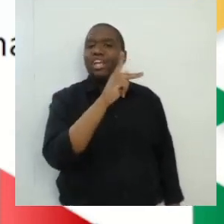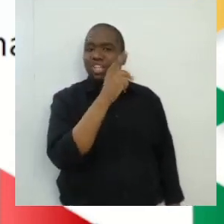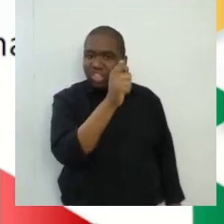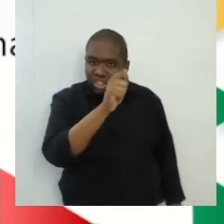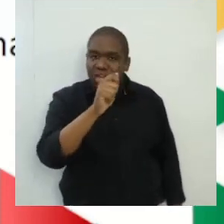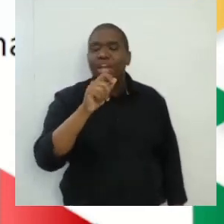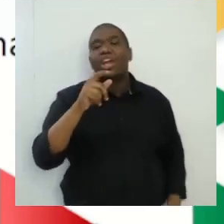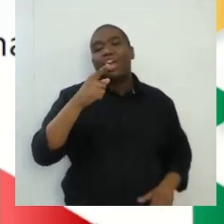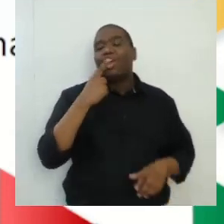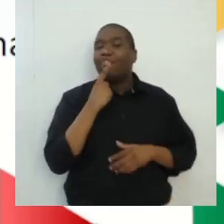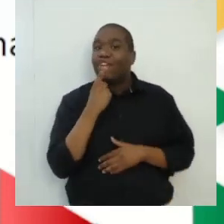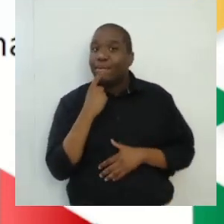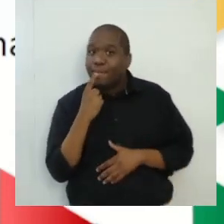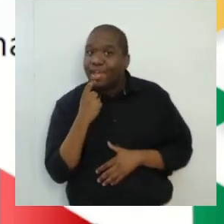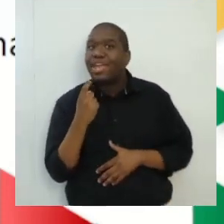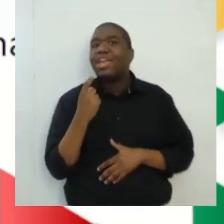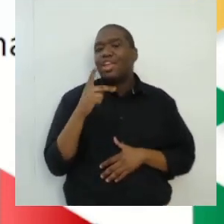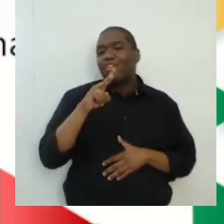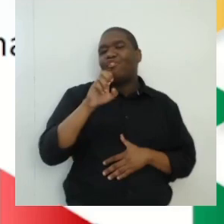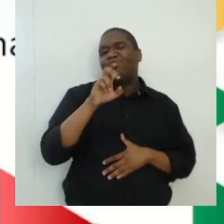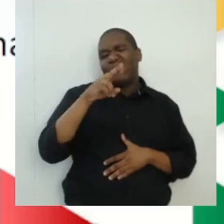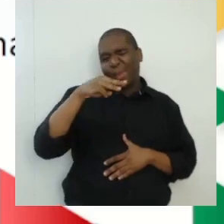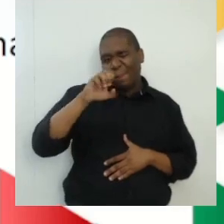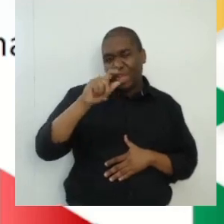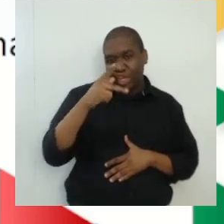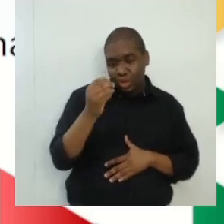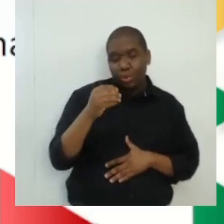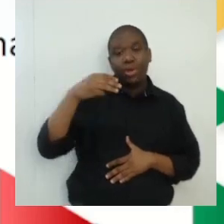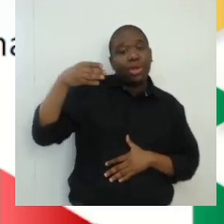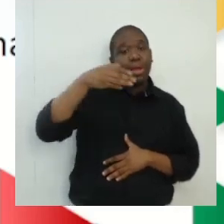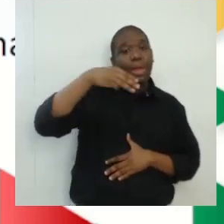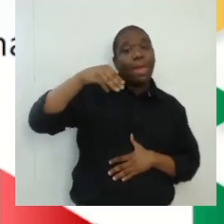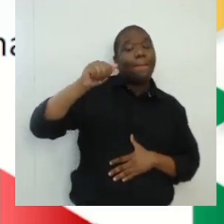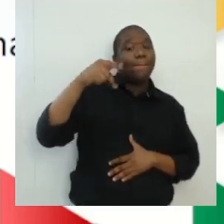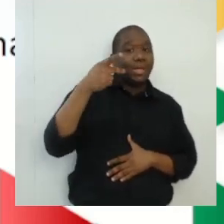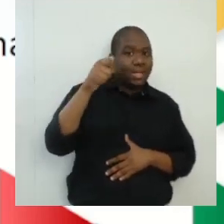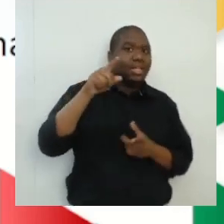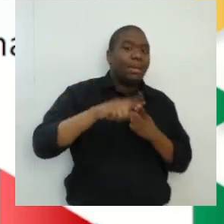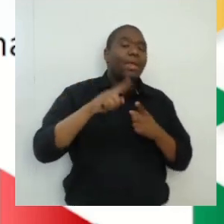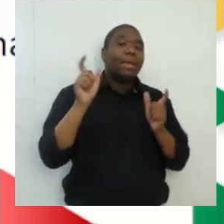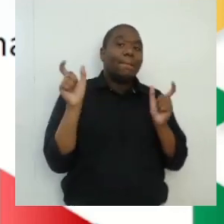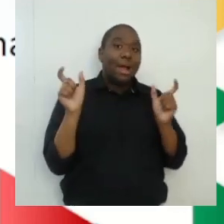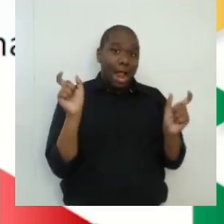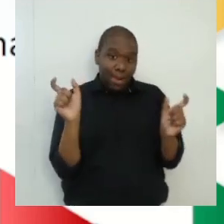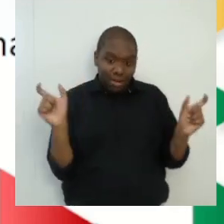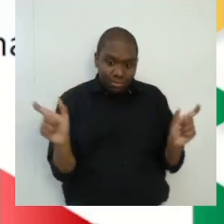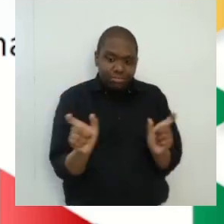manhã. E nas palavras compostas, mini hotel, sobre-humano,